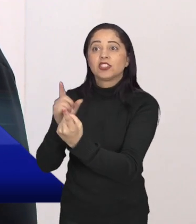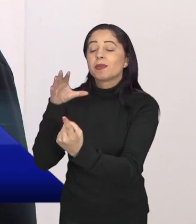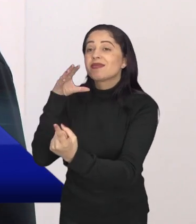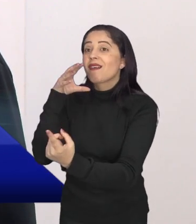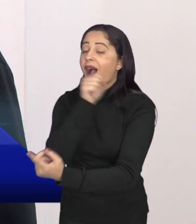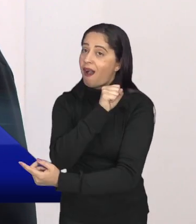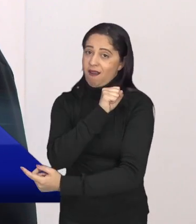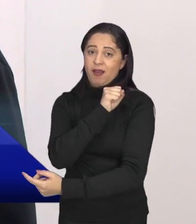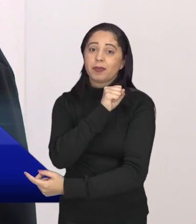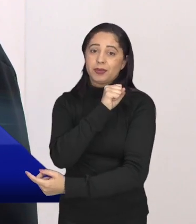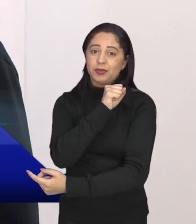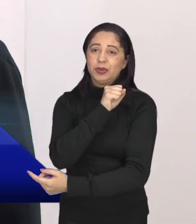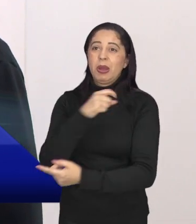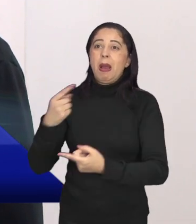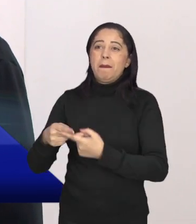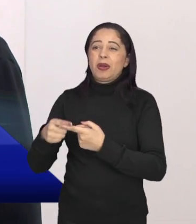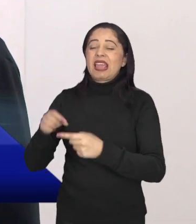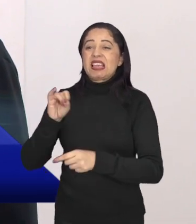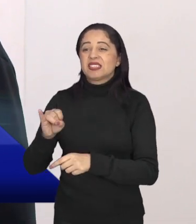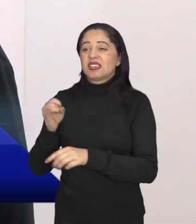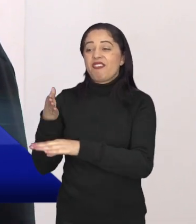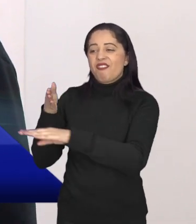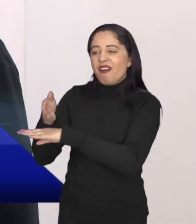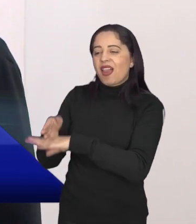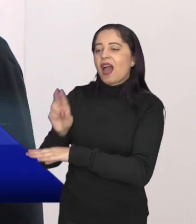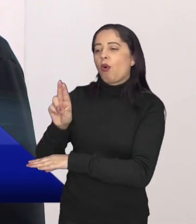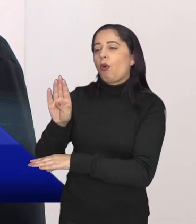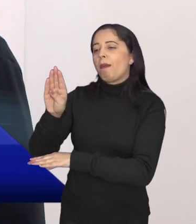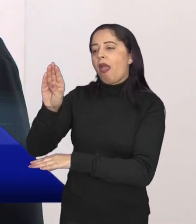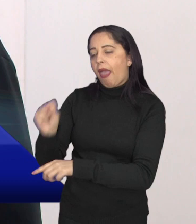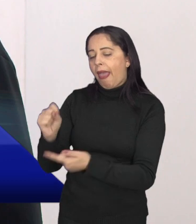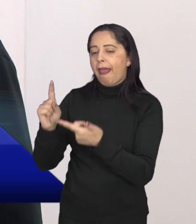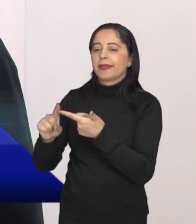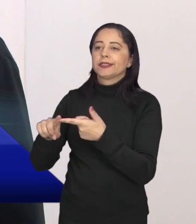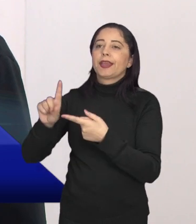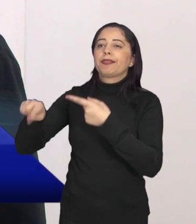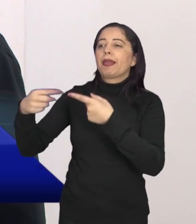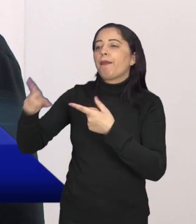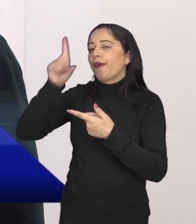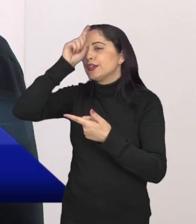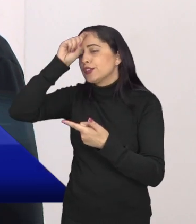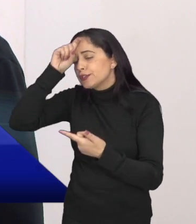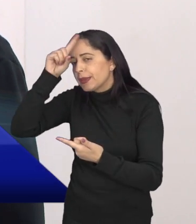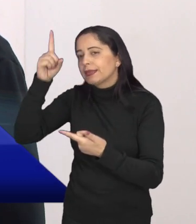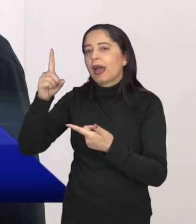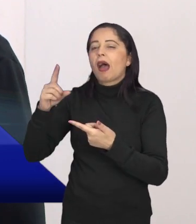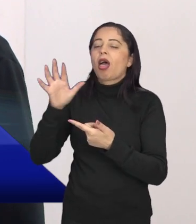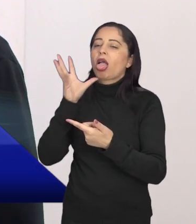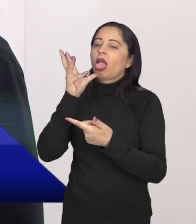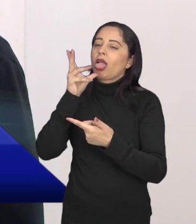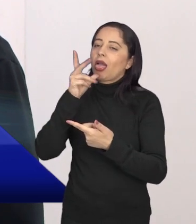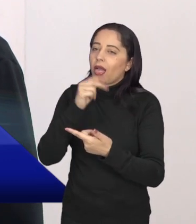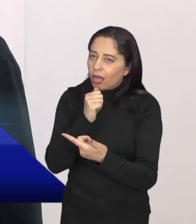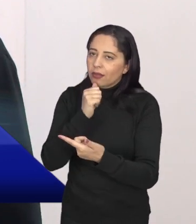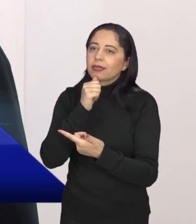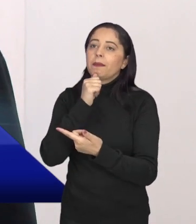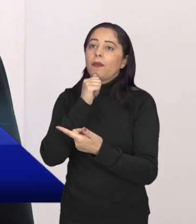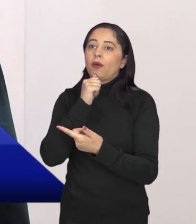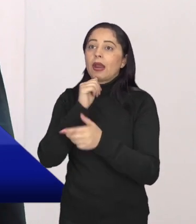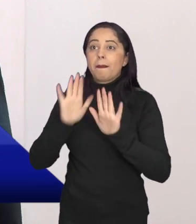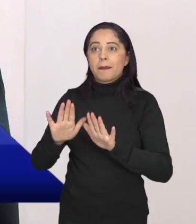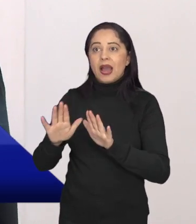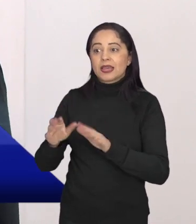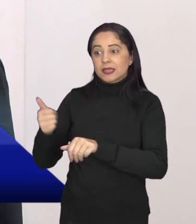bem mais rápido do que quando ele vai no posto de saúde realiza os exames vai ter aquele acompanhamento que ele atendimento